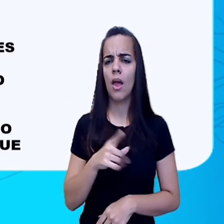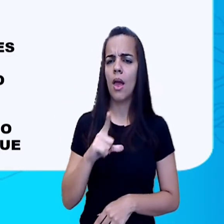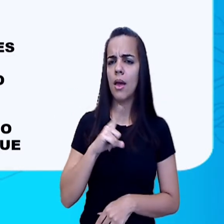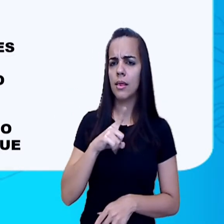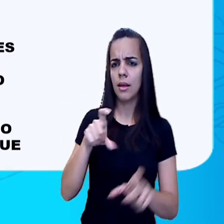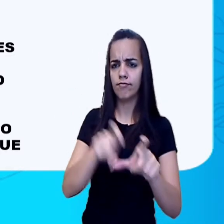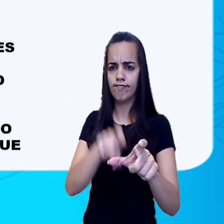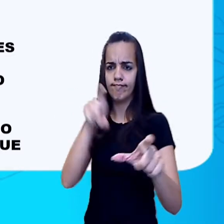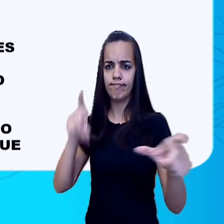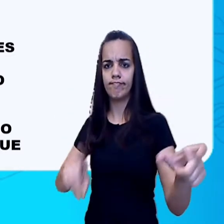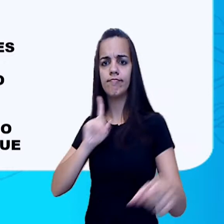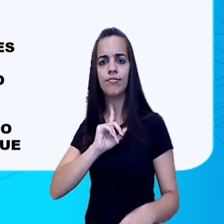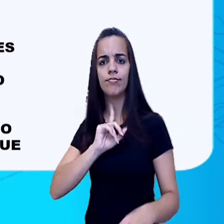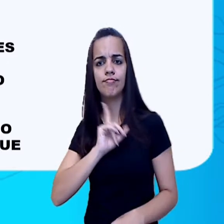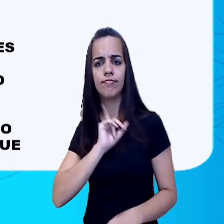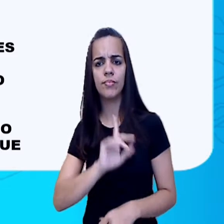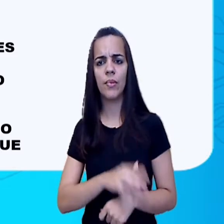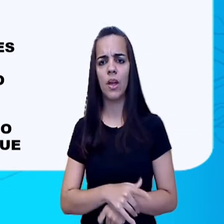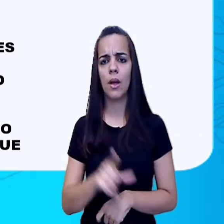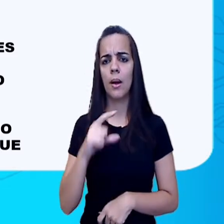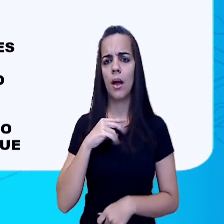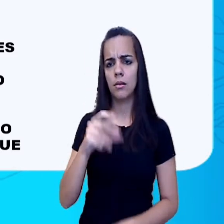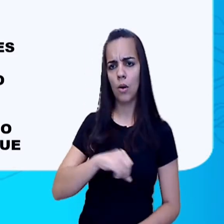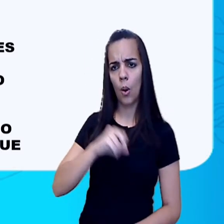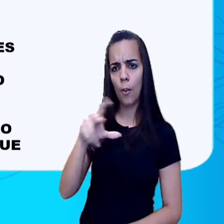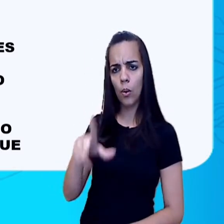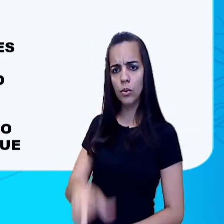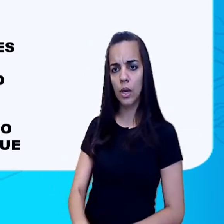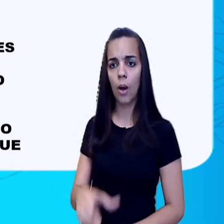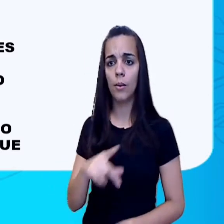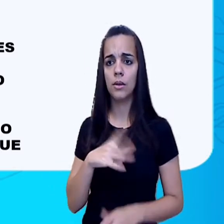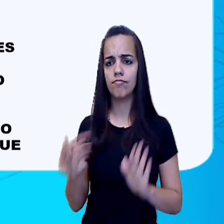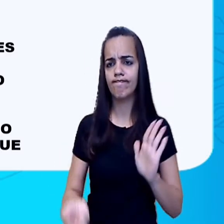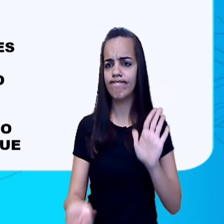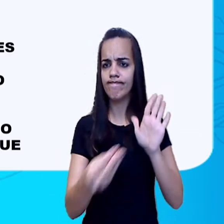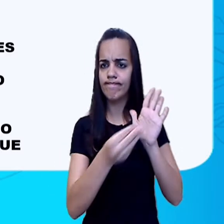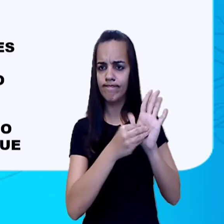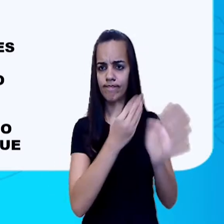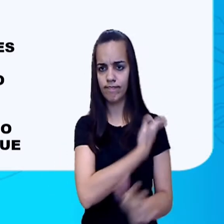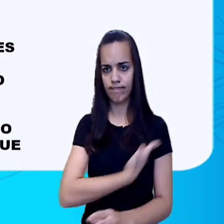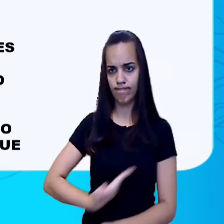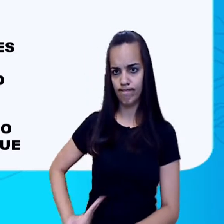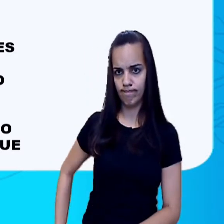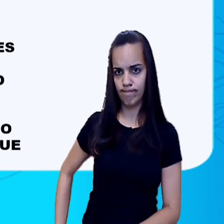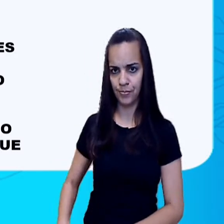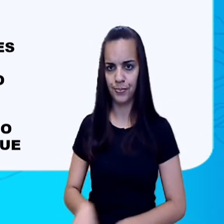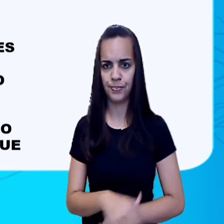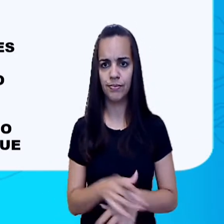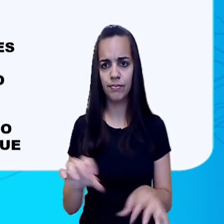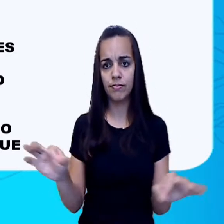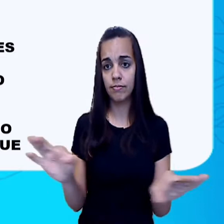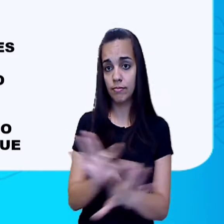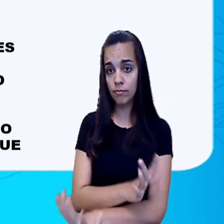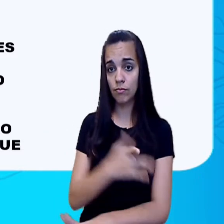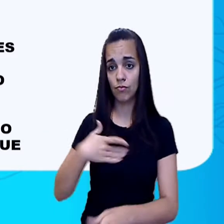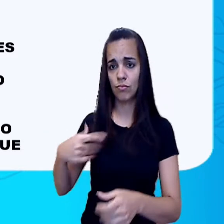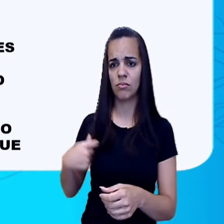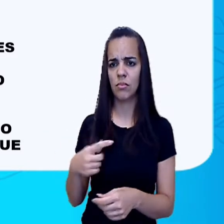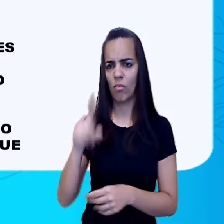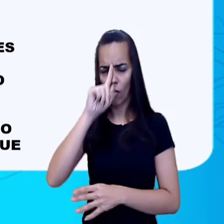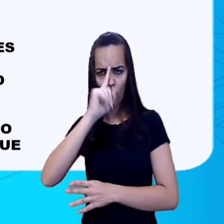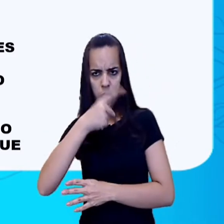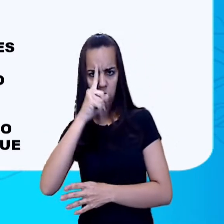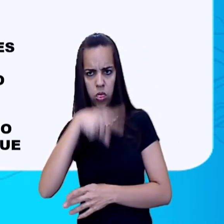Minas Gerais em relação a Portugal e a implantação de uma república. Acabar com o monopólio